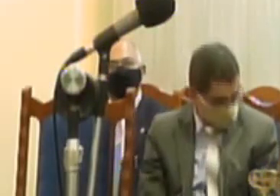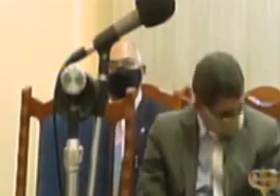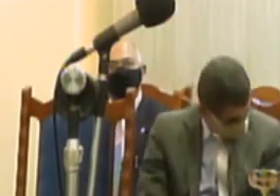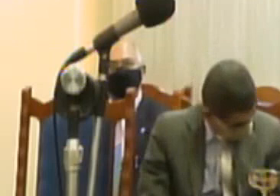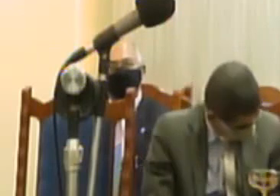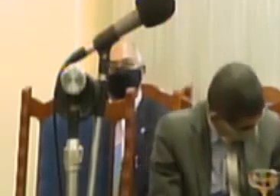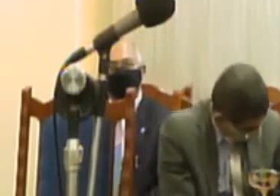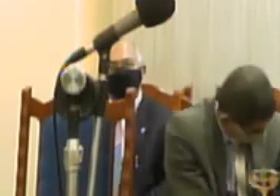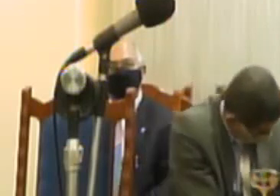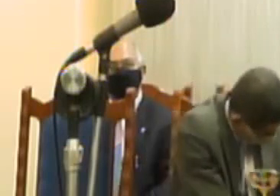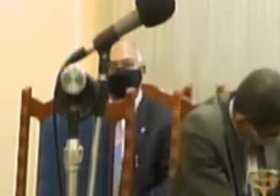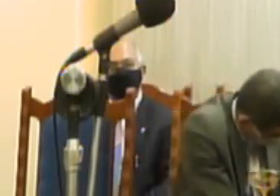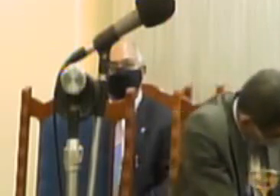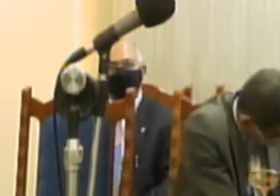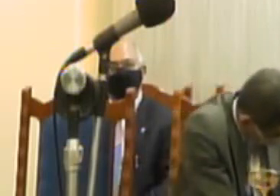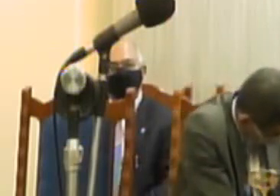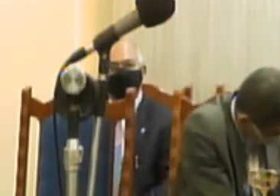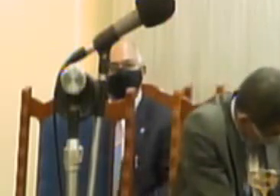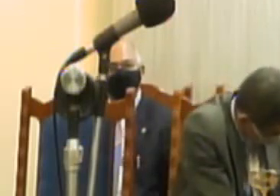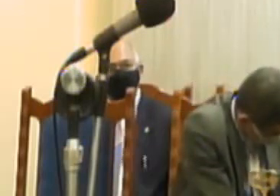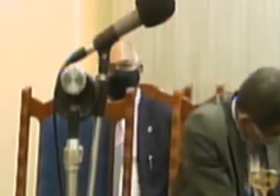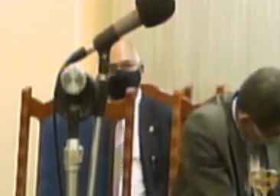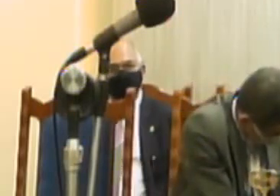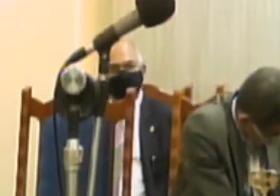Deus, continuar